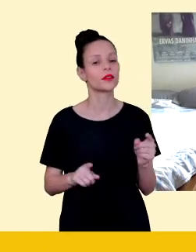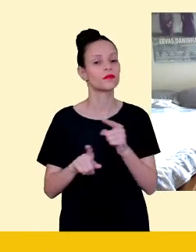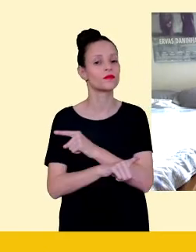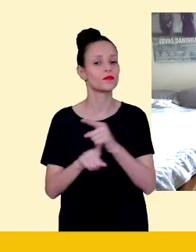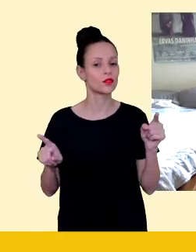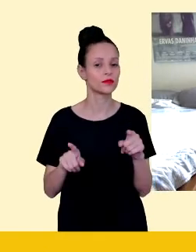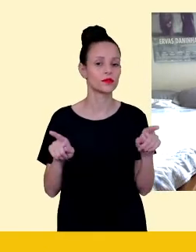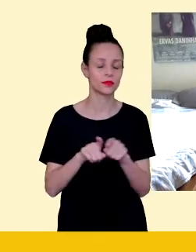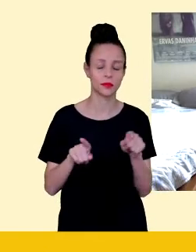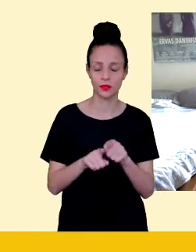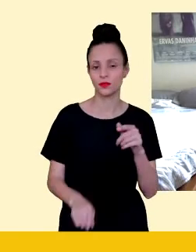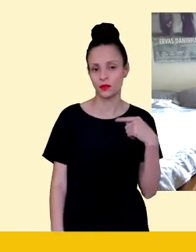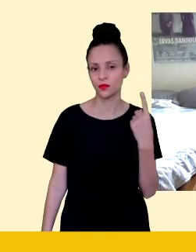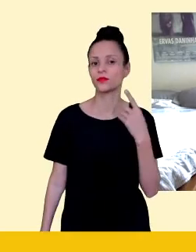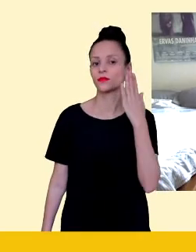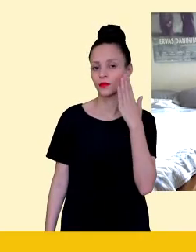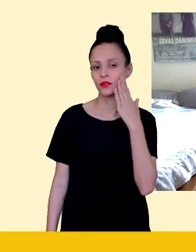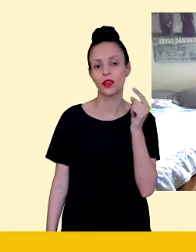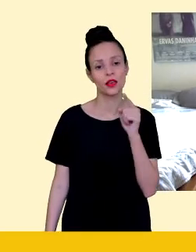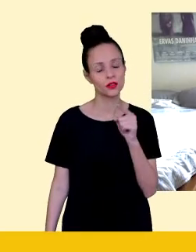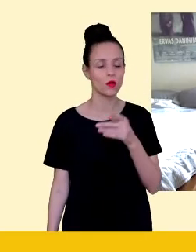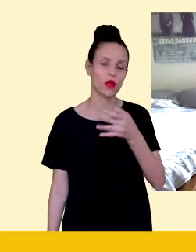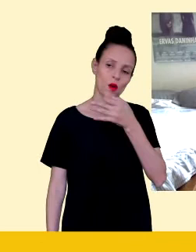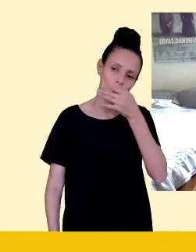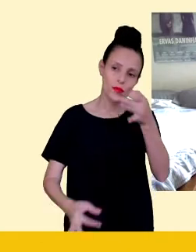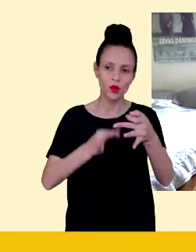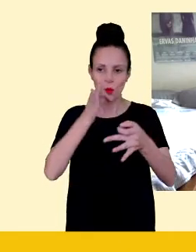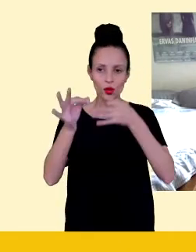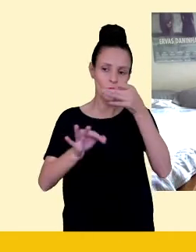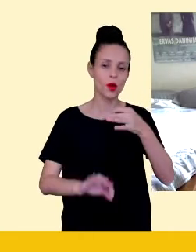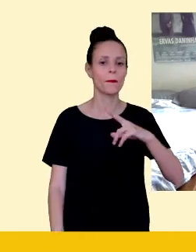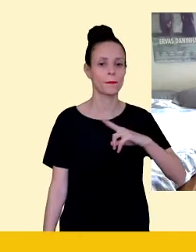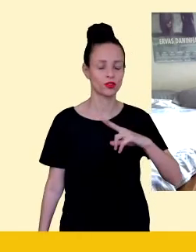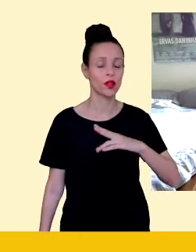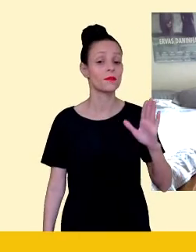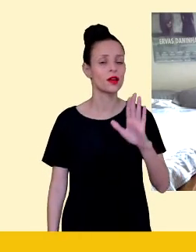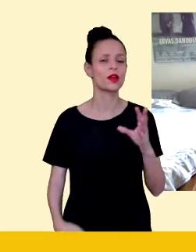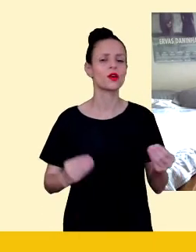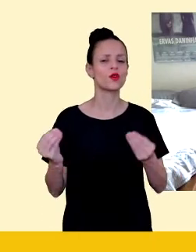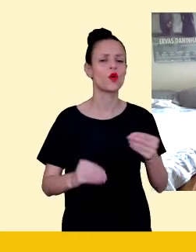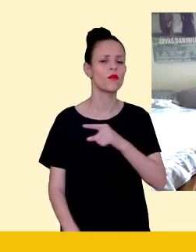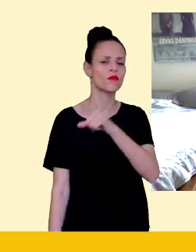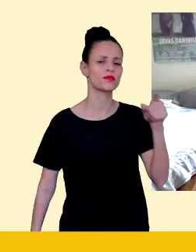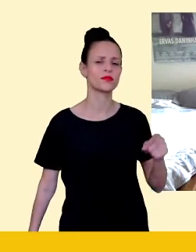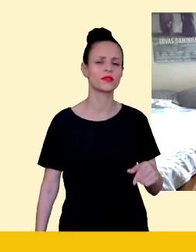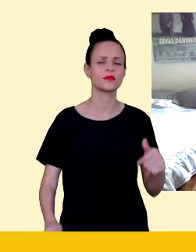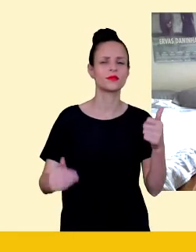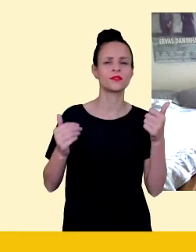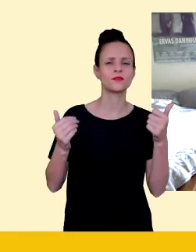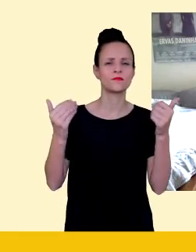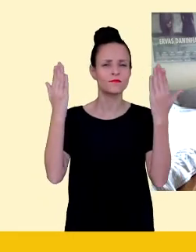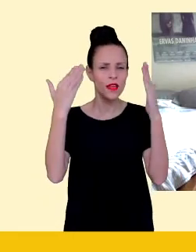queria saber um pouco de vocês, e mesmo sabendo que isso acabam sendo opiniões muito pessoais, assim, né? Mas de como que